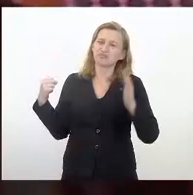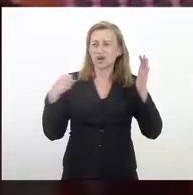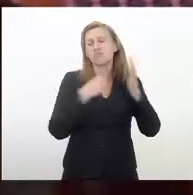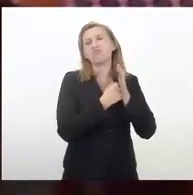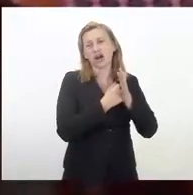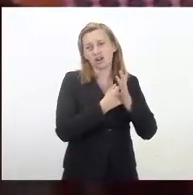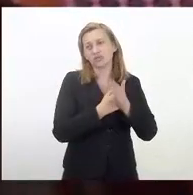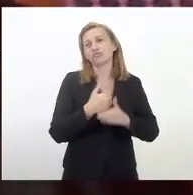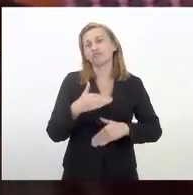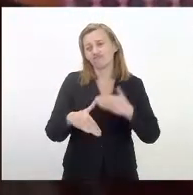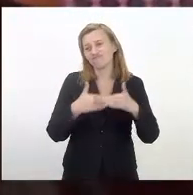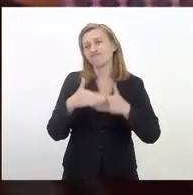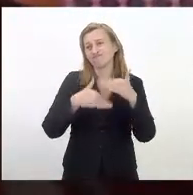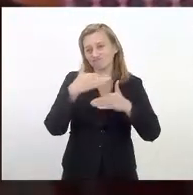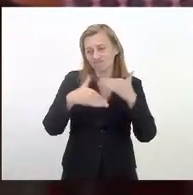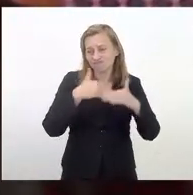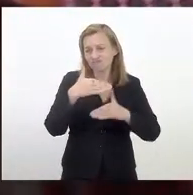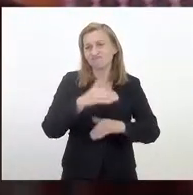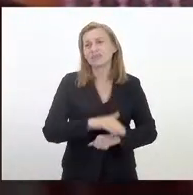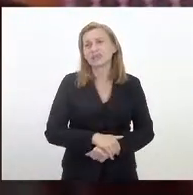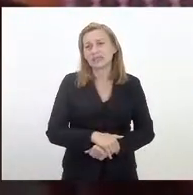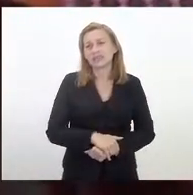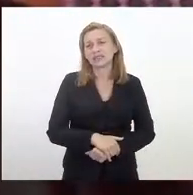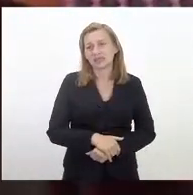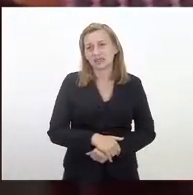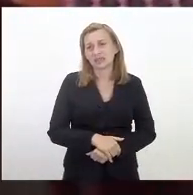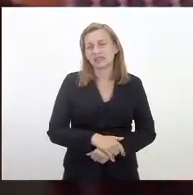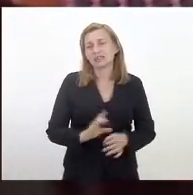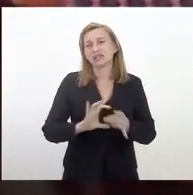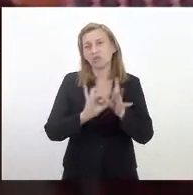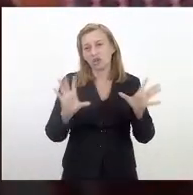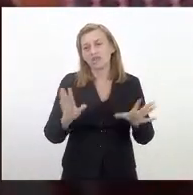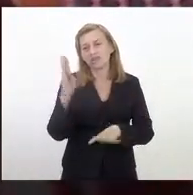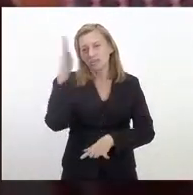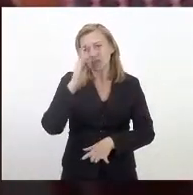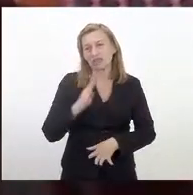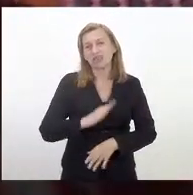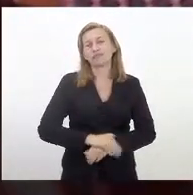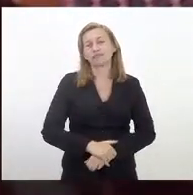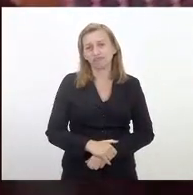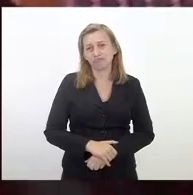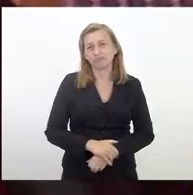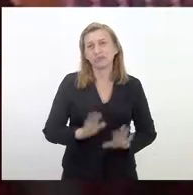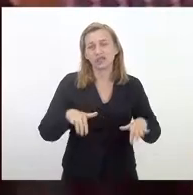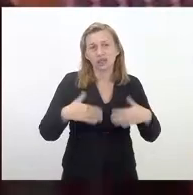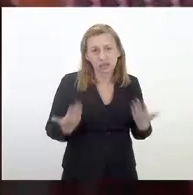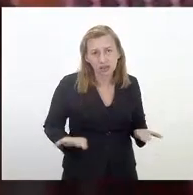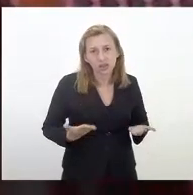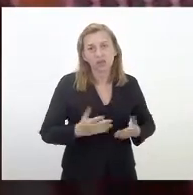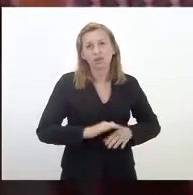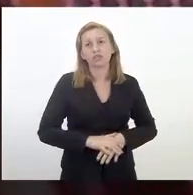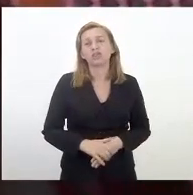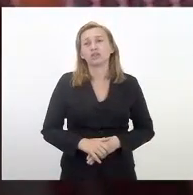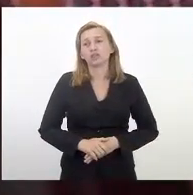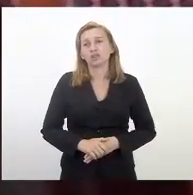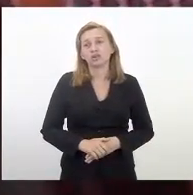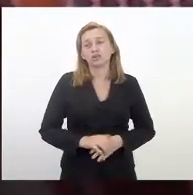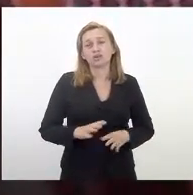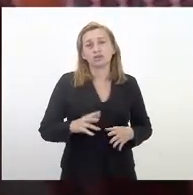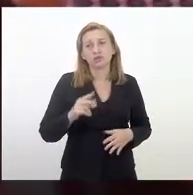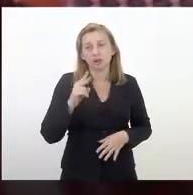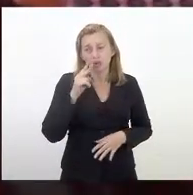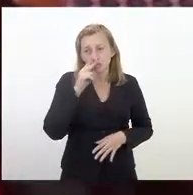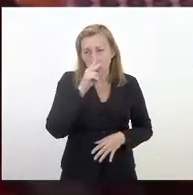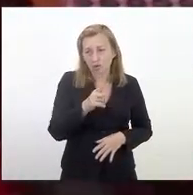desse processo na democracia brasileira a forte repercussão internacional